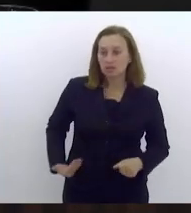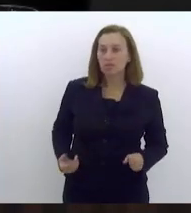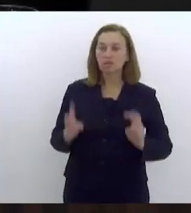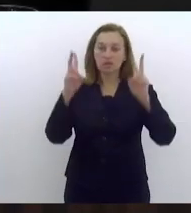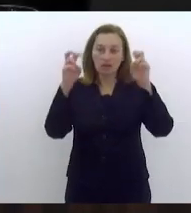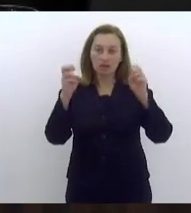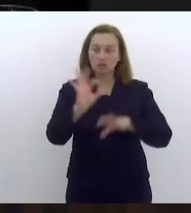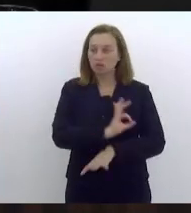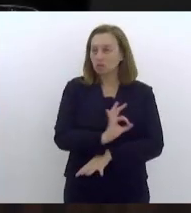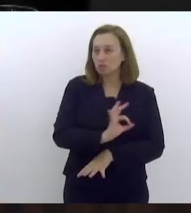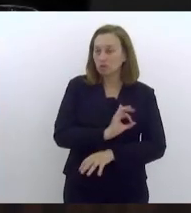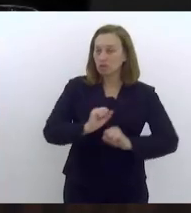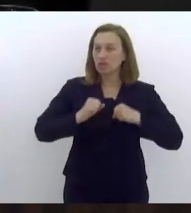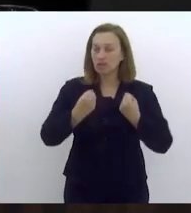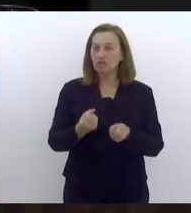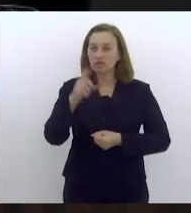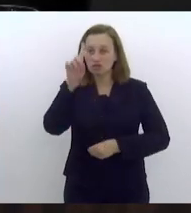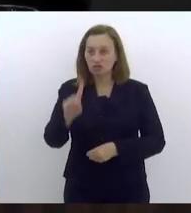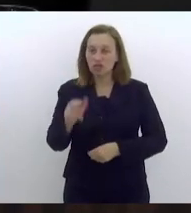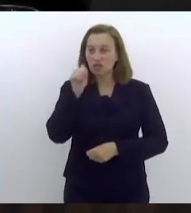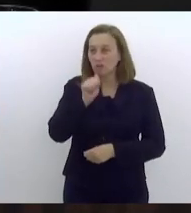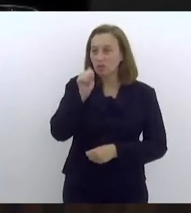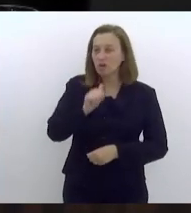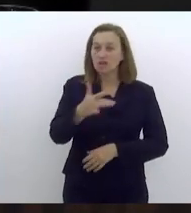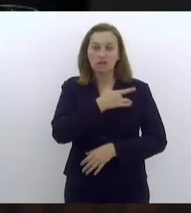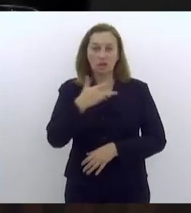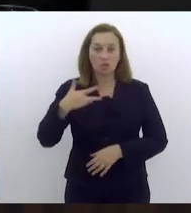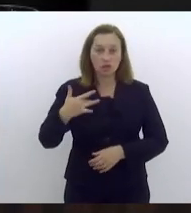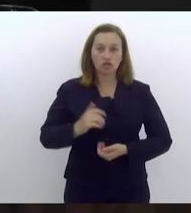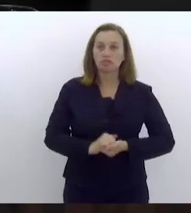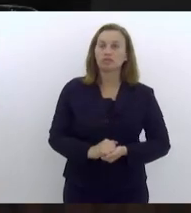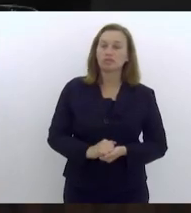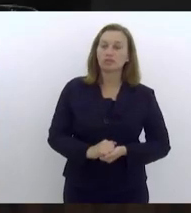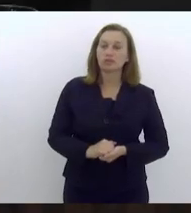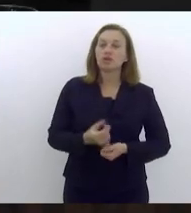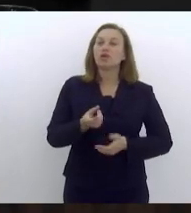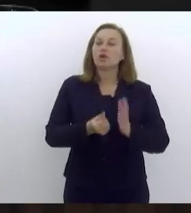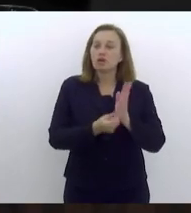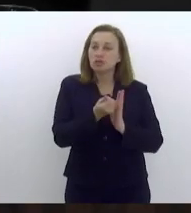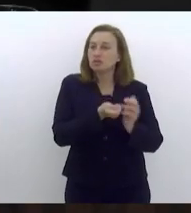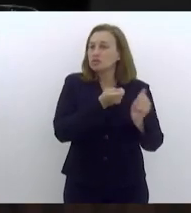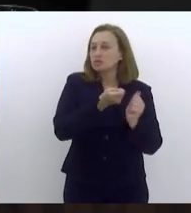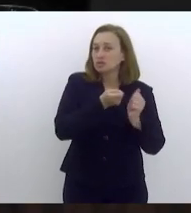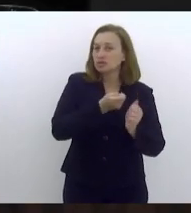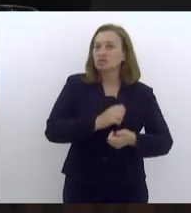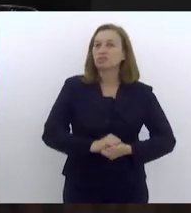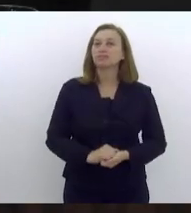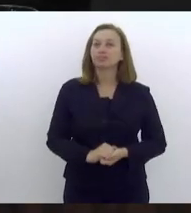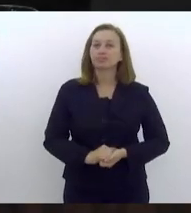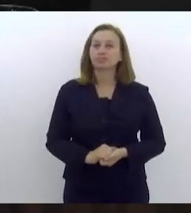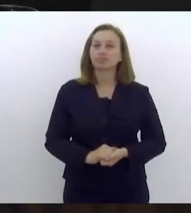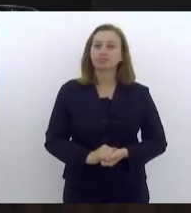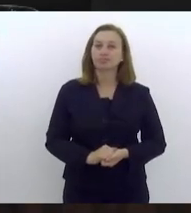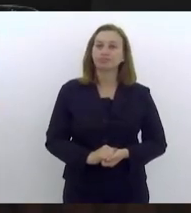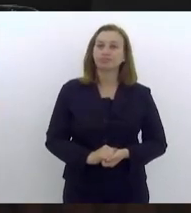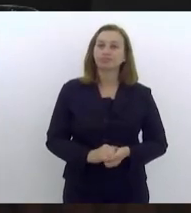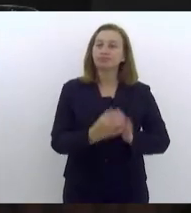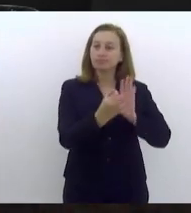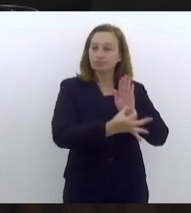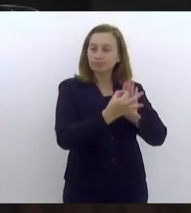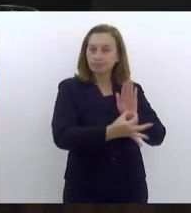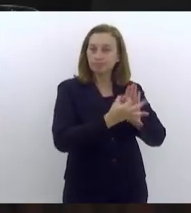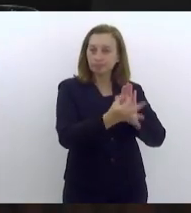assuntos de polícia, defesa dos direitos da mulher, saúde, orçamento, finanças, fiscalização financeira e controle. Para emitir